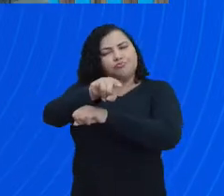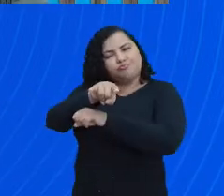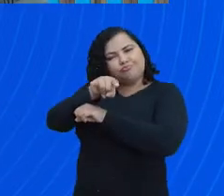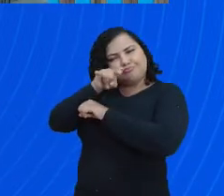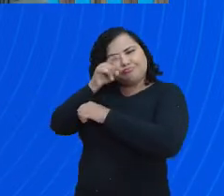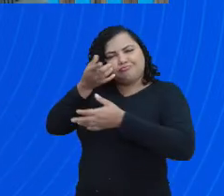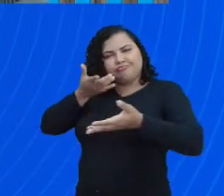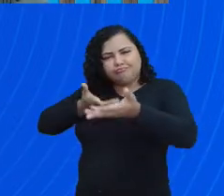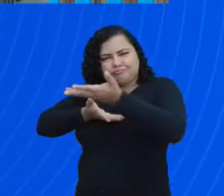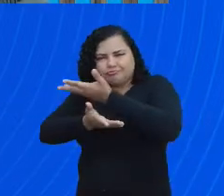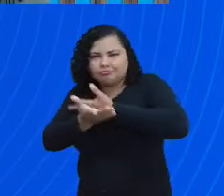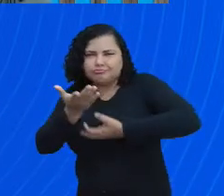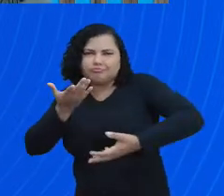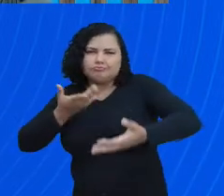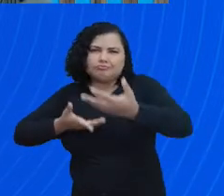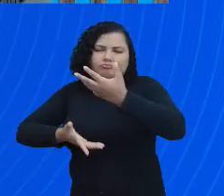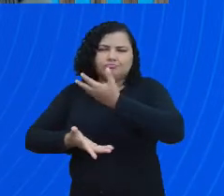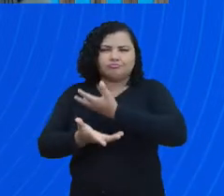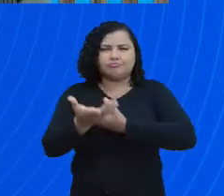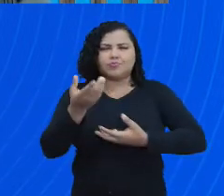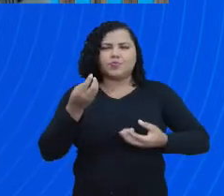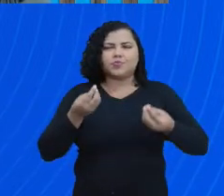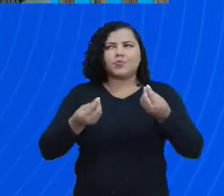para criar